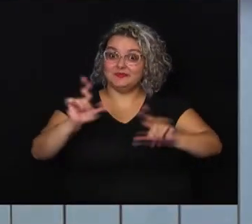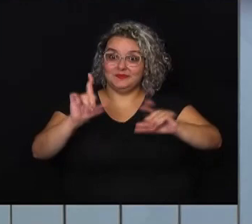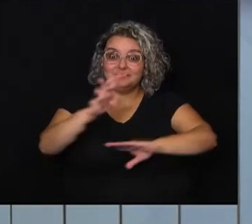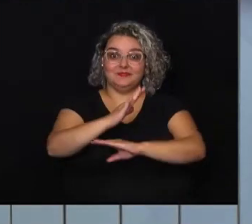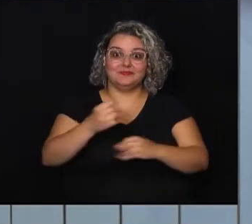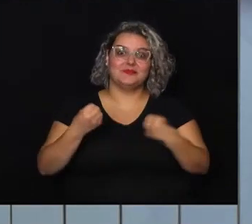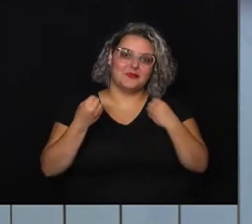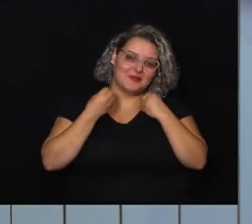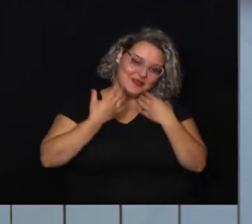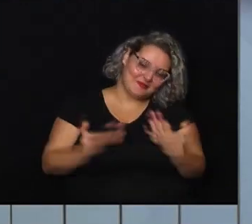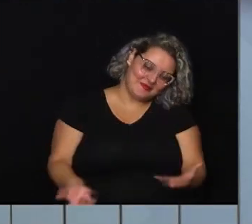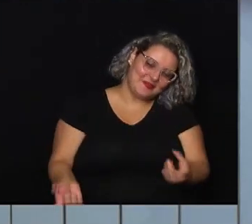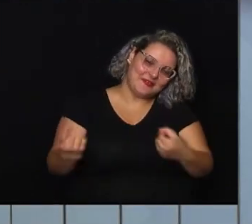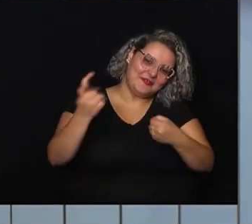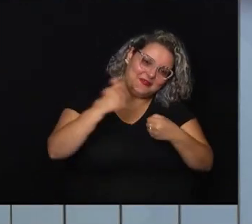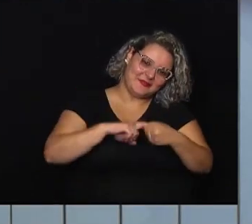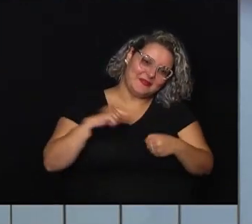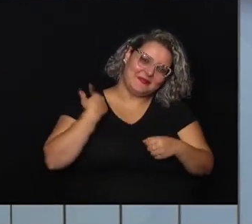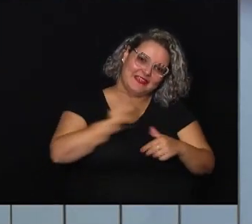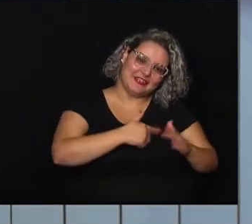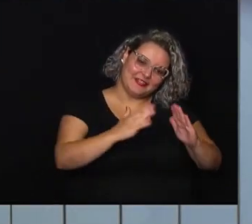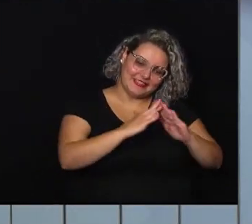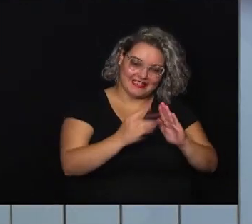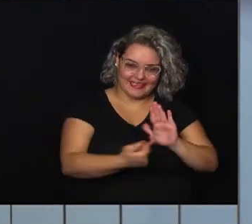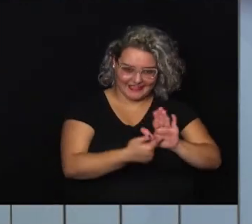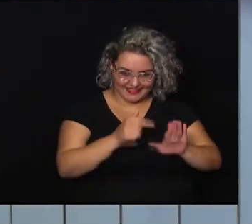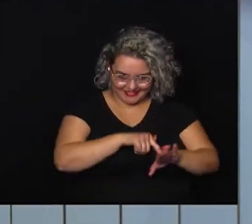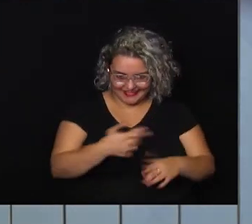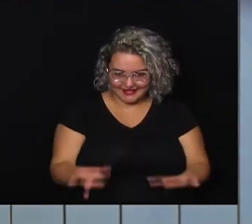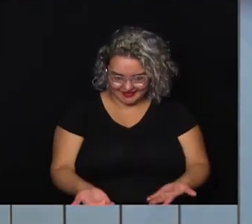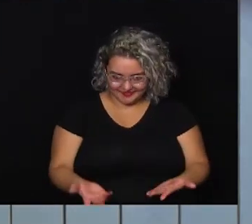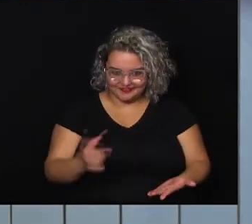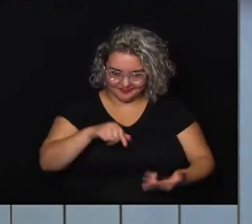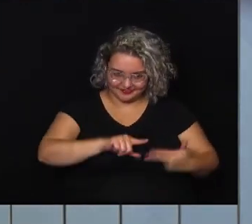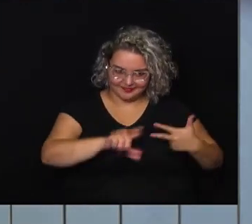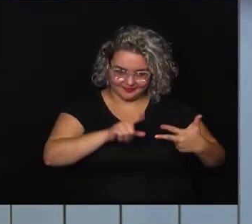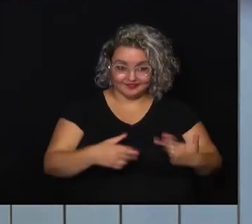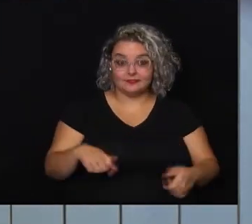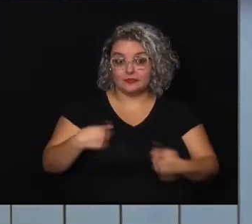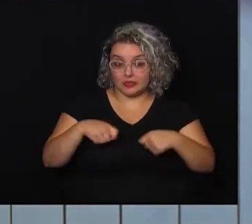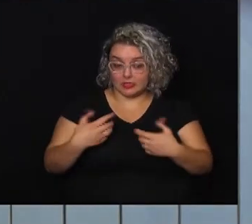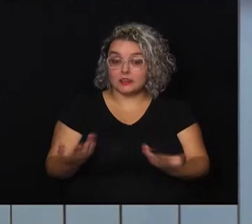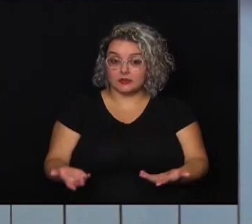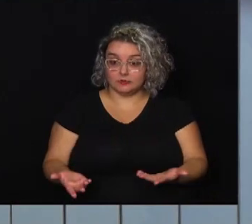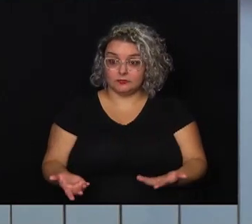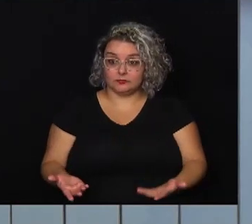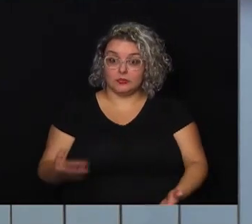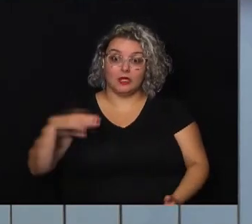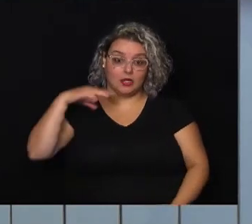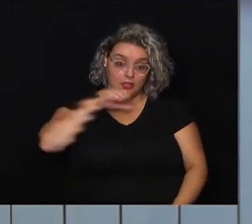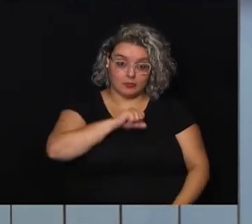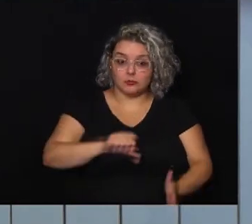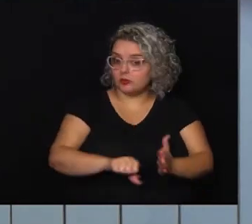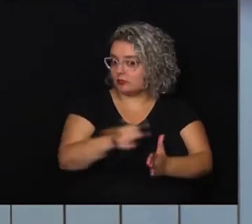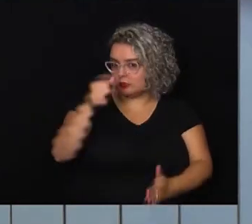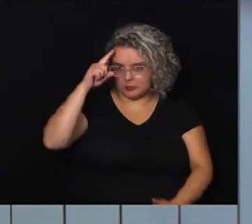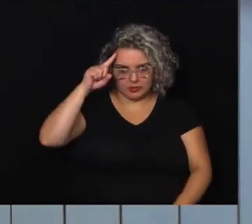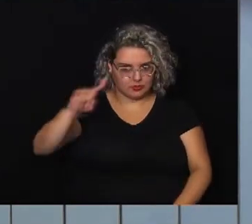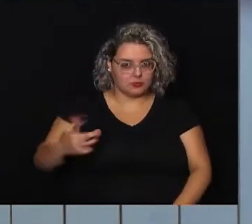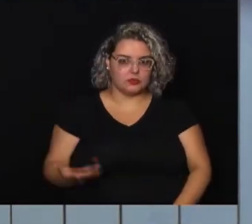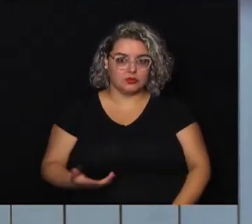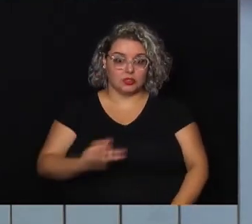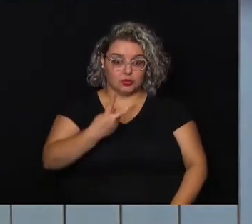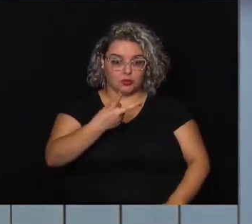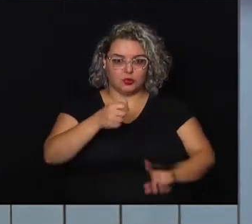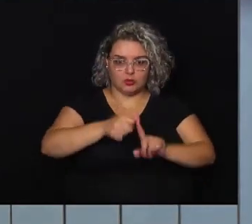bom voltar para a nossa casa, né? Sim. Eu acho que isso era necessário logo no primeiro dia, 2 de janeiro,